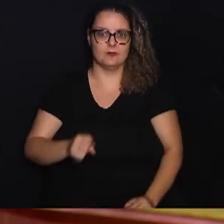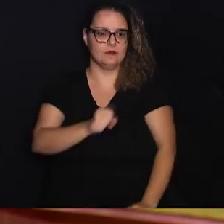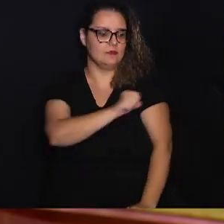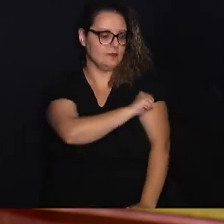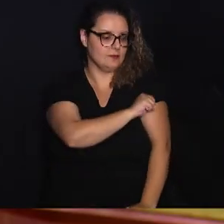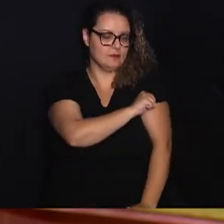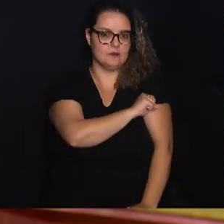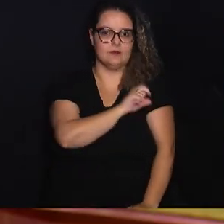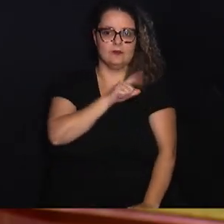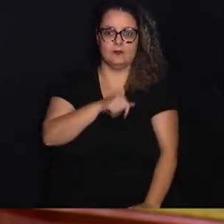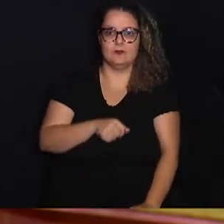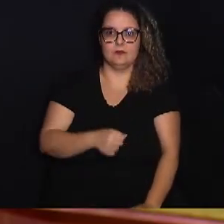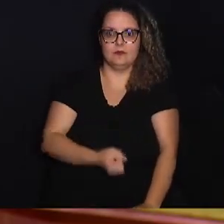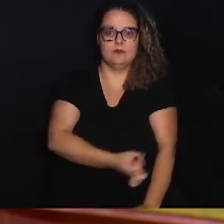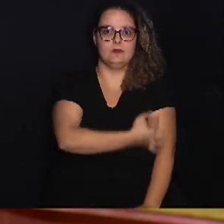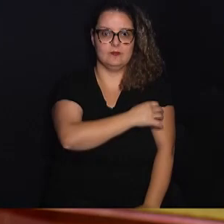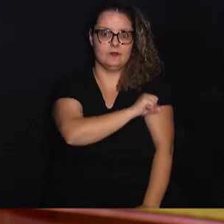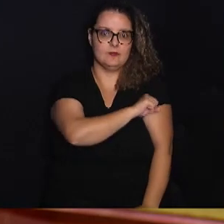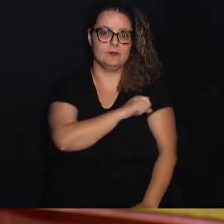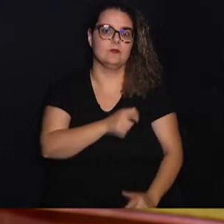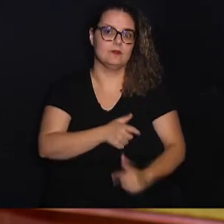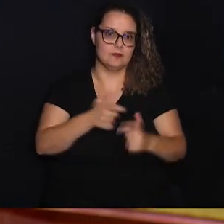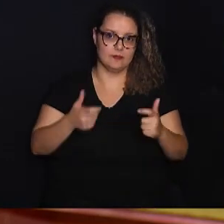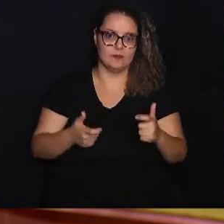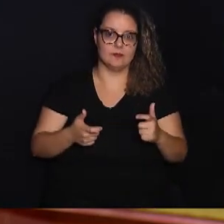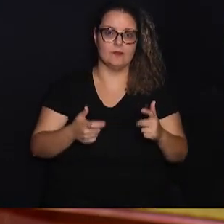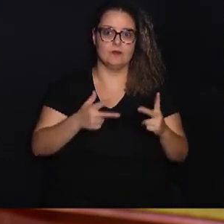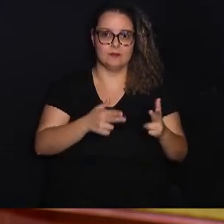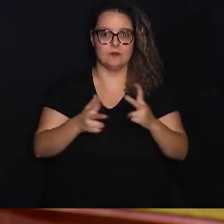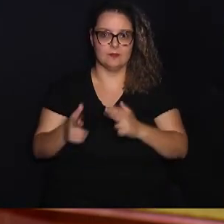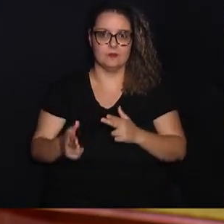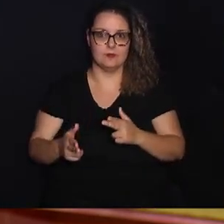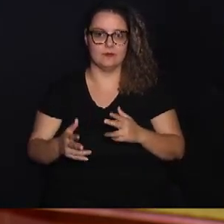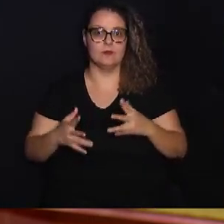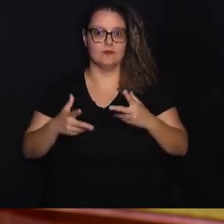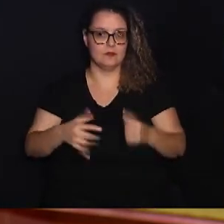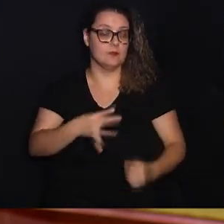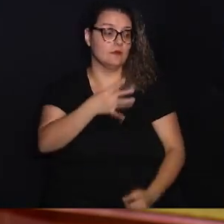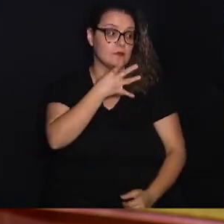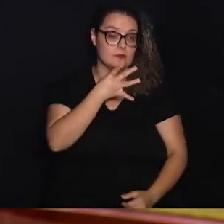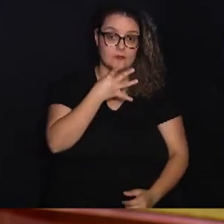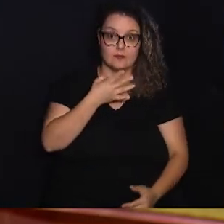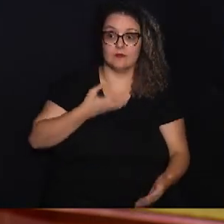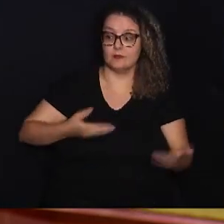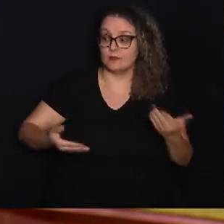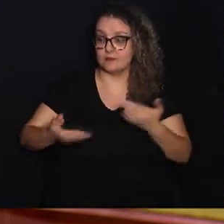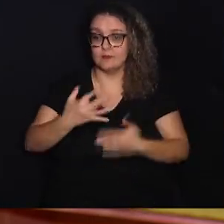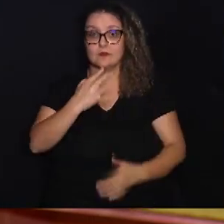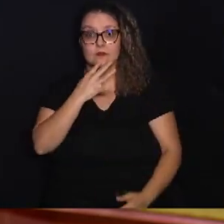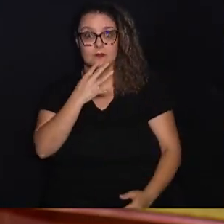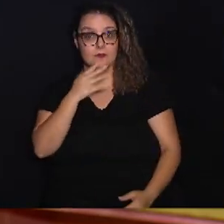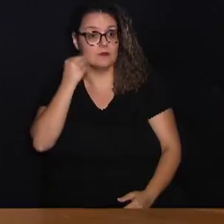no Fundamental 2, em sua maioria a mesma turma, então todos se conhecem, todos já conhecem